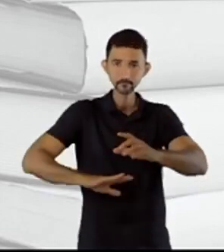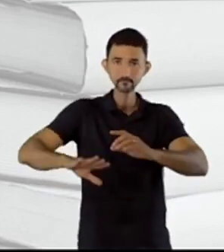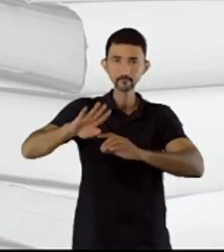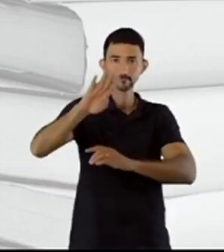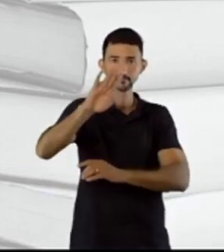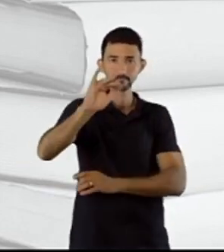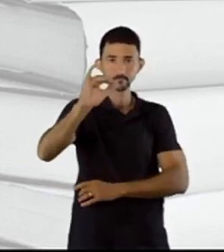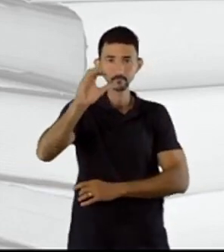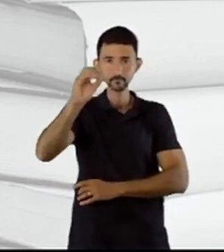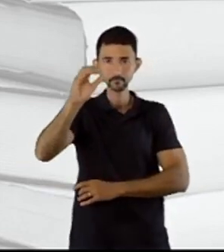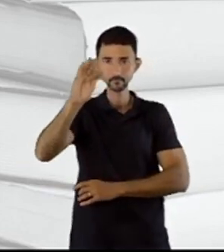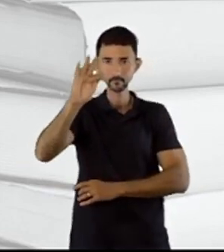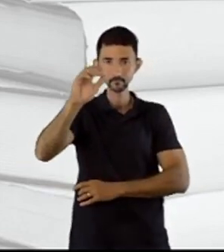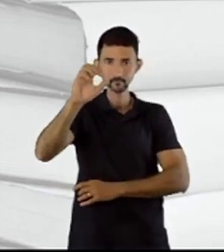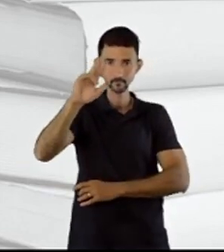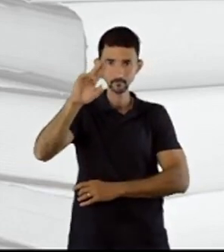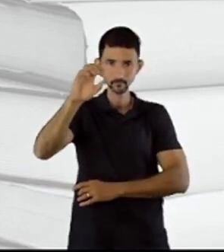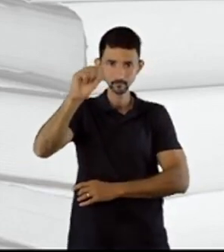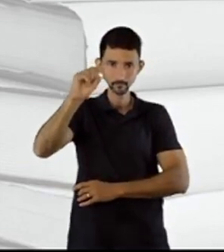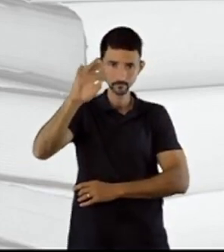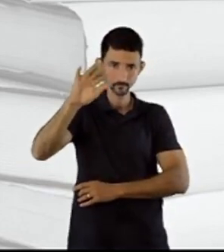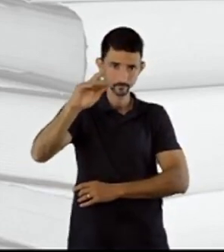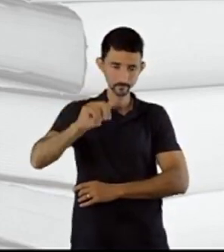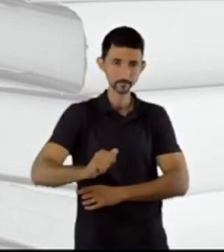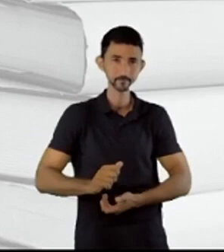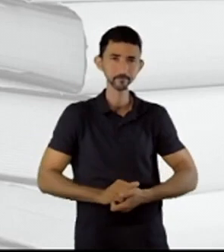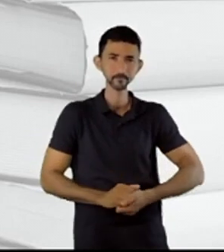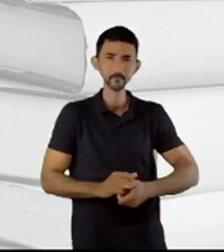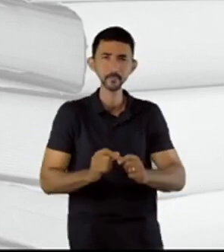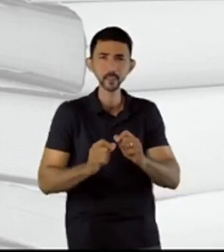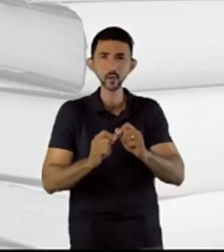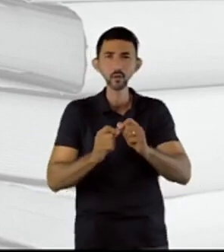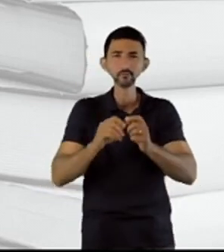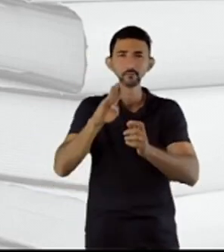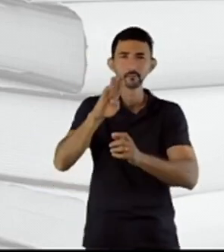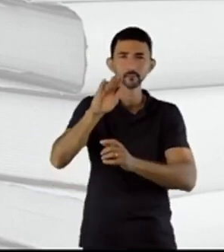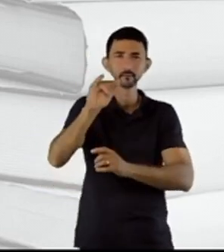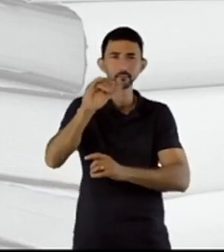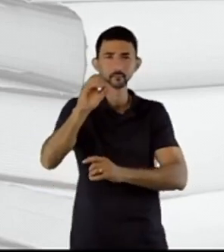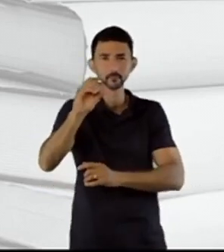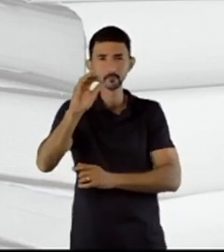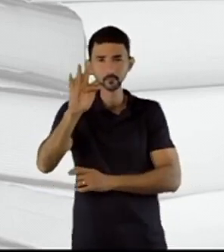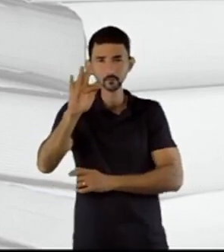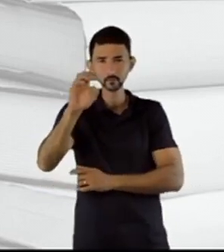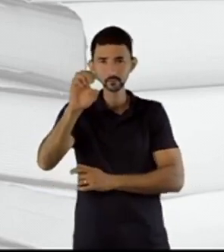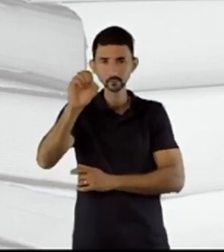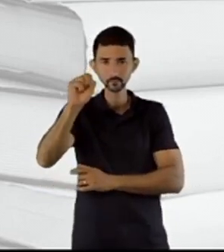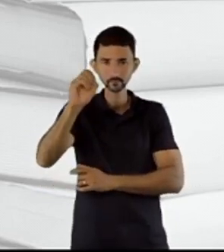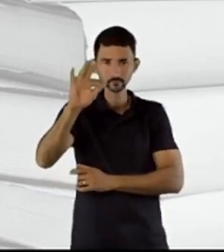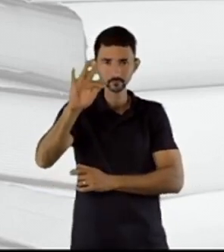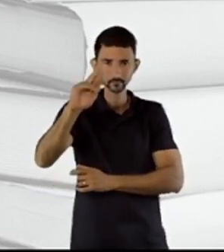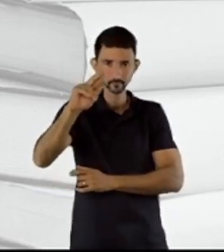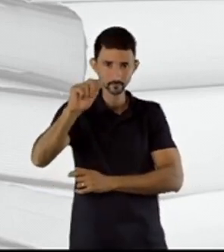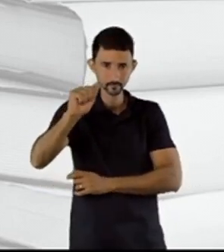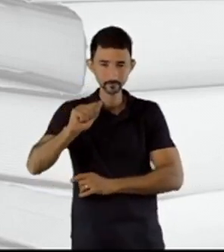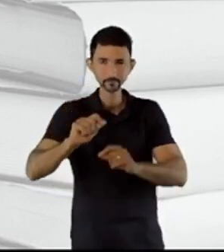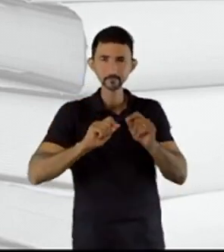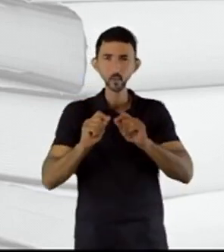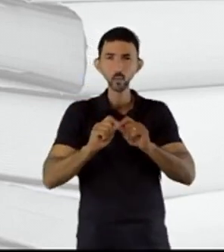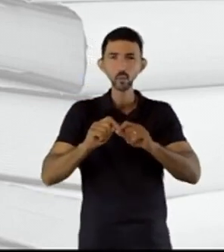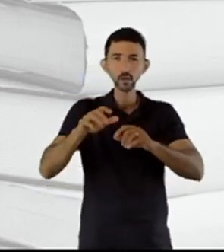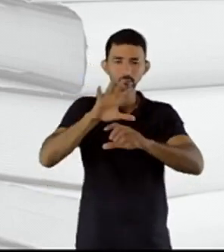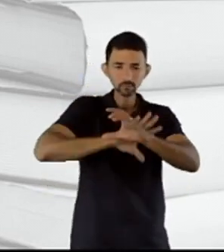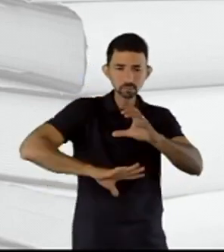a biosfera? A biosfera nada mais vai ser do que a camada do planeta Terra onde vão estar